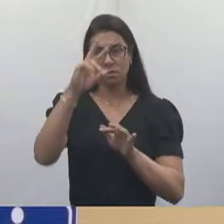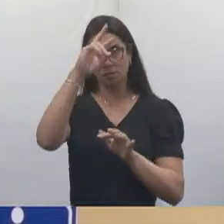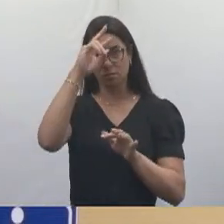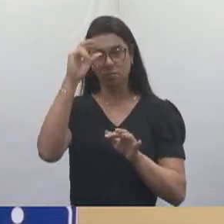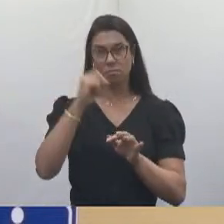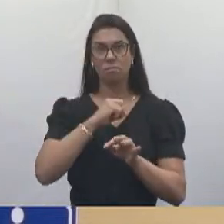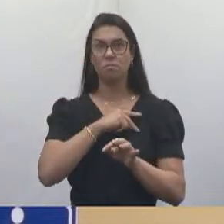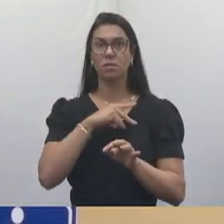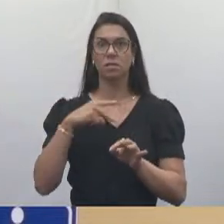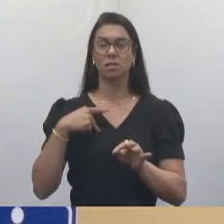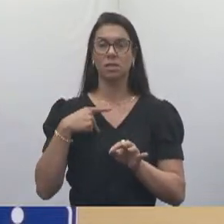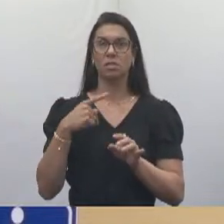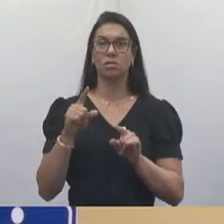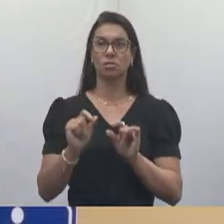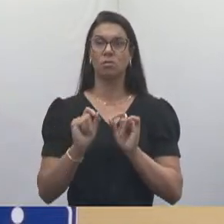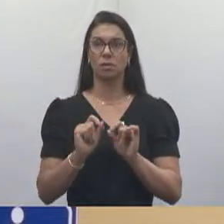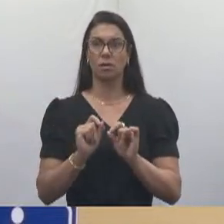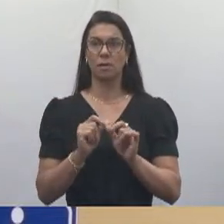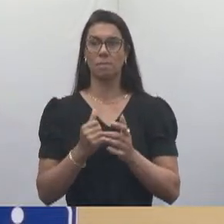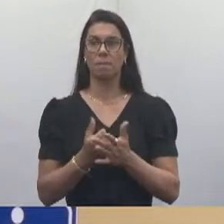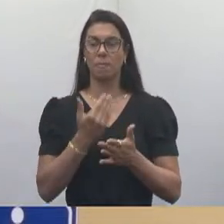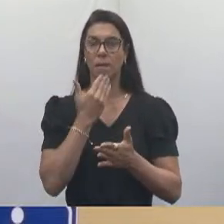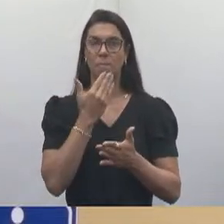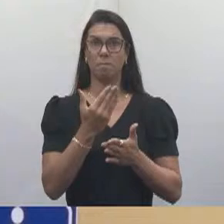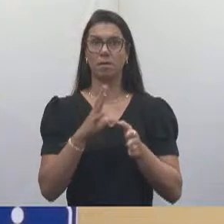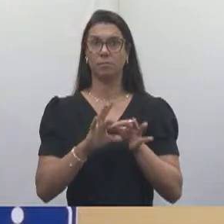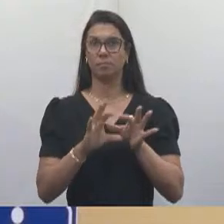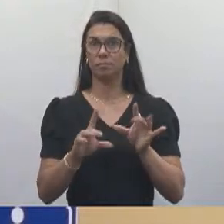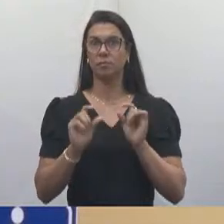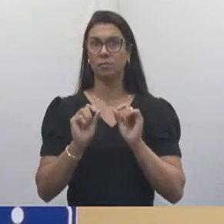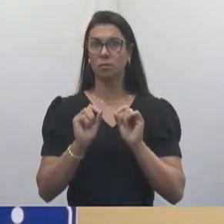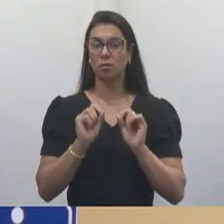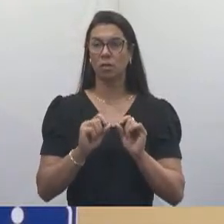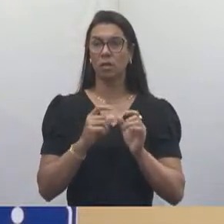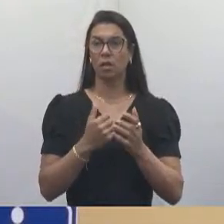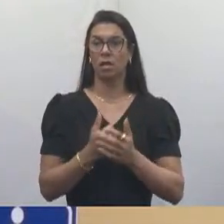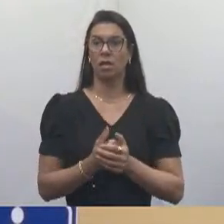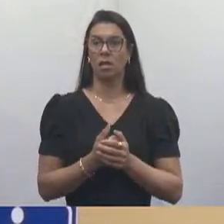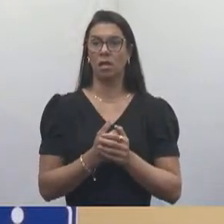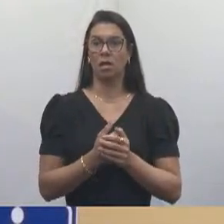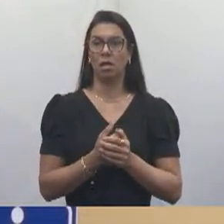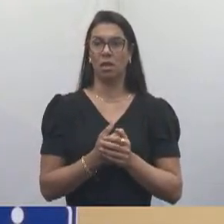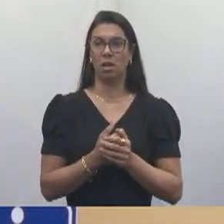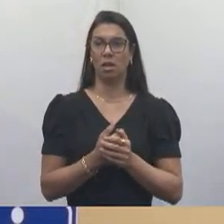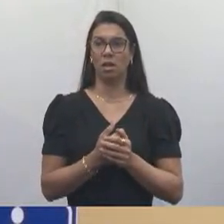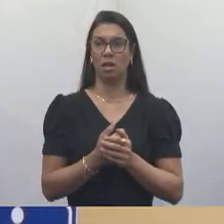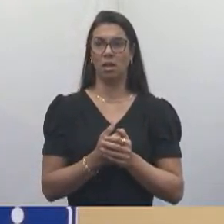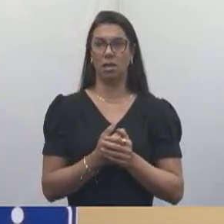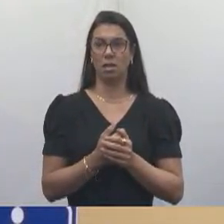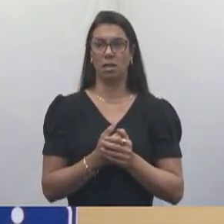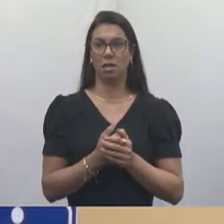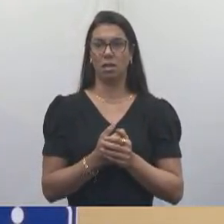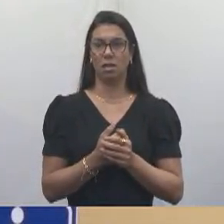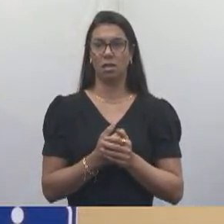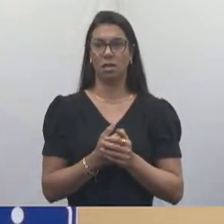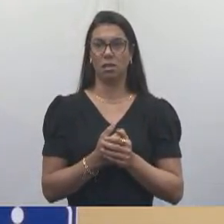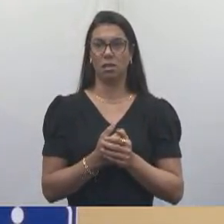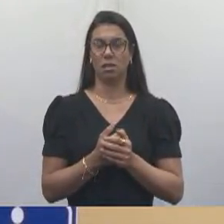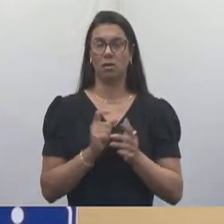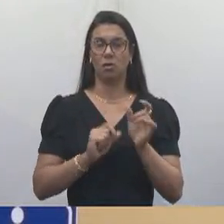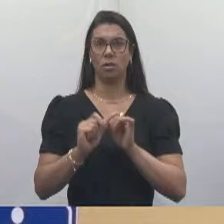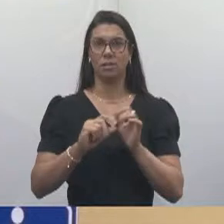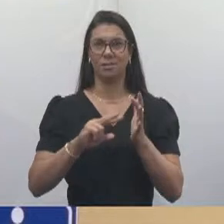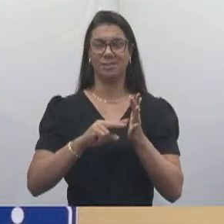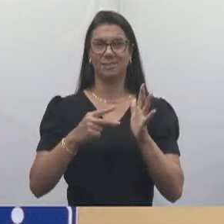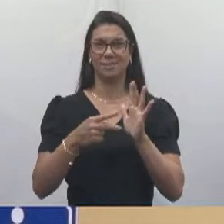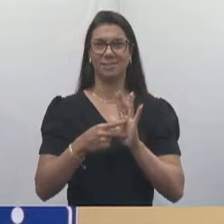uma máxima em latim, peço permissão aqui, que non omne quod licite honestum est, o que